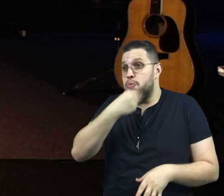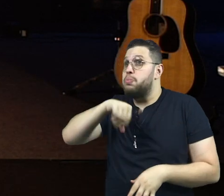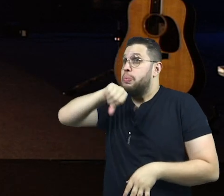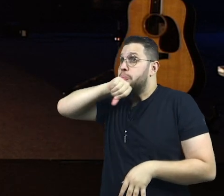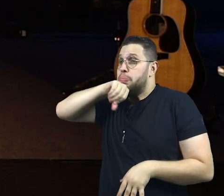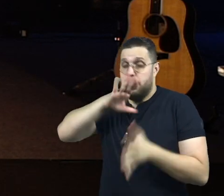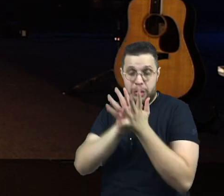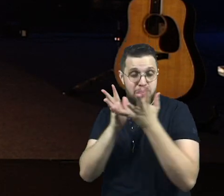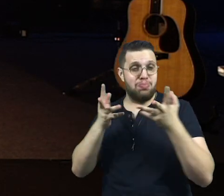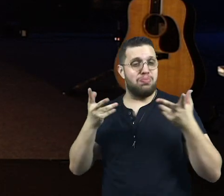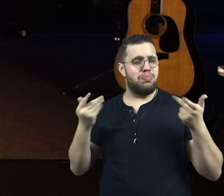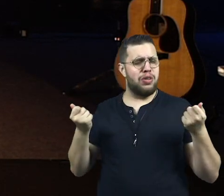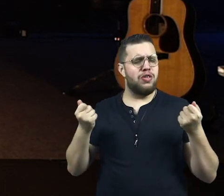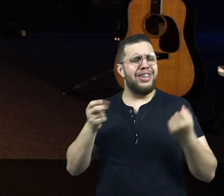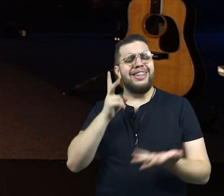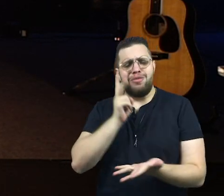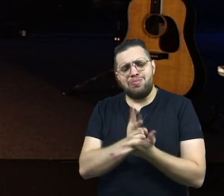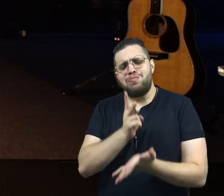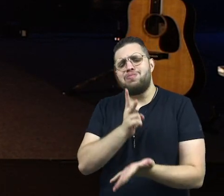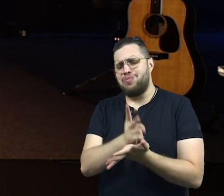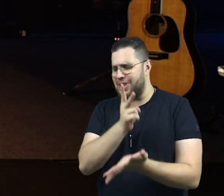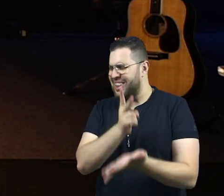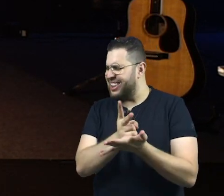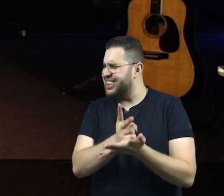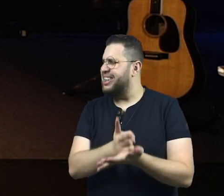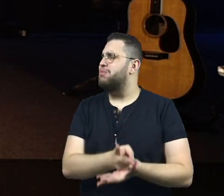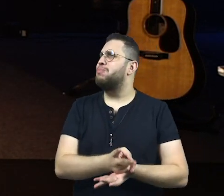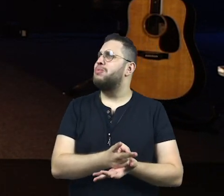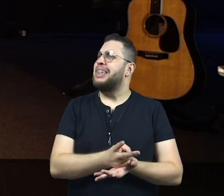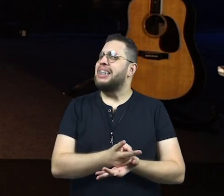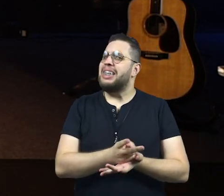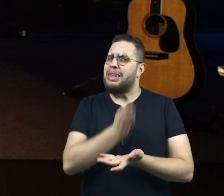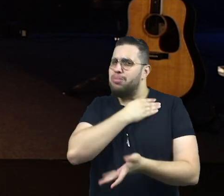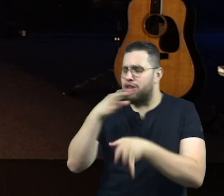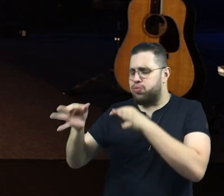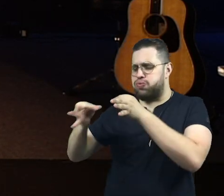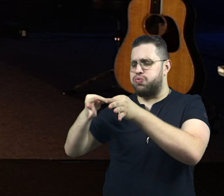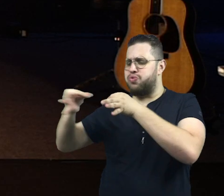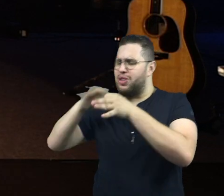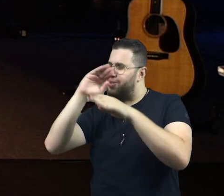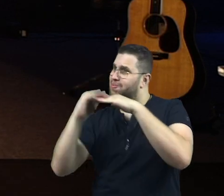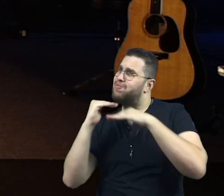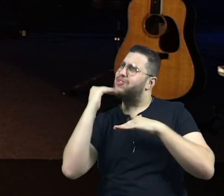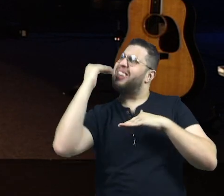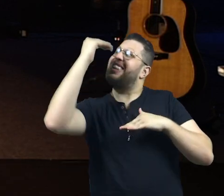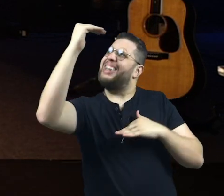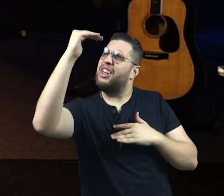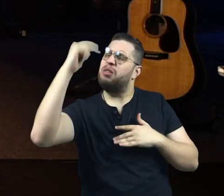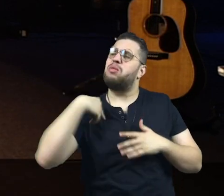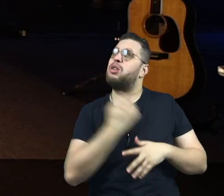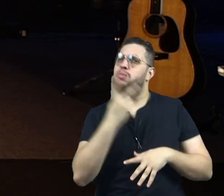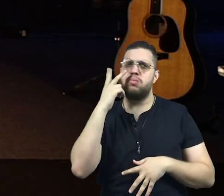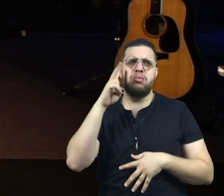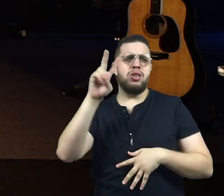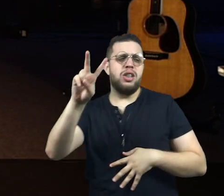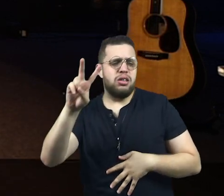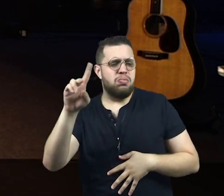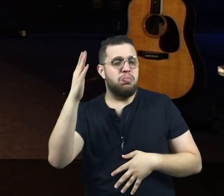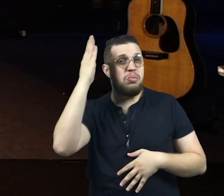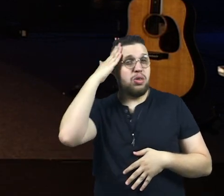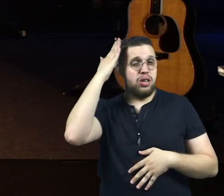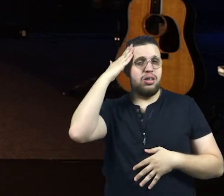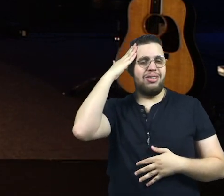maravilhoso, e que ele sempre tem propósitos que vão além daquilo que a gente enxerga no momento que a gente está